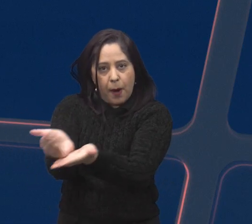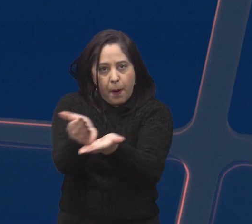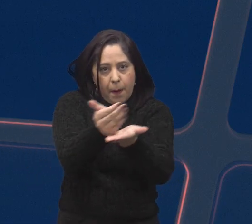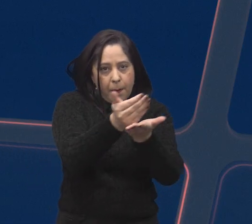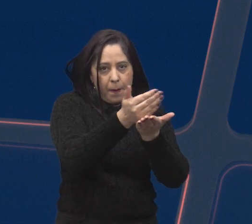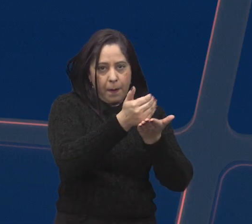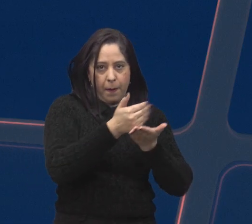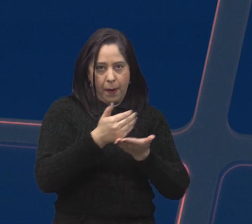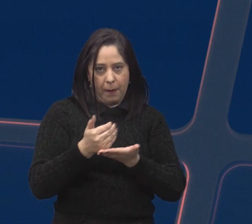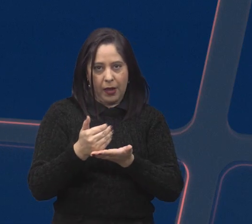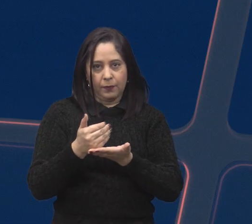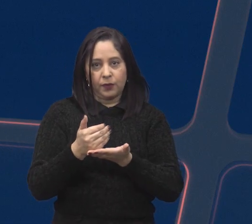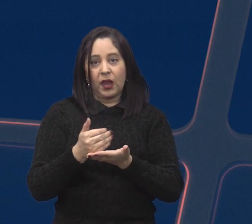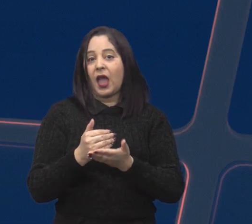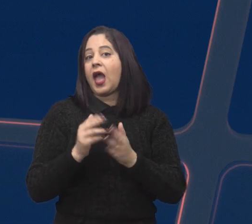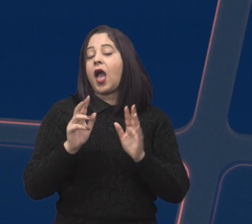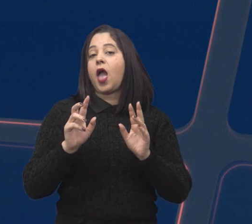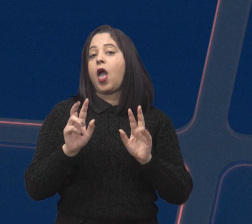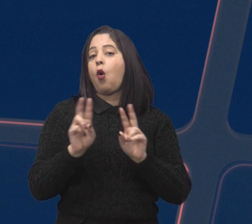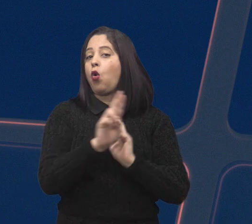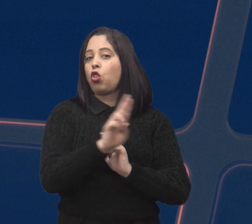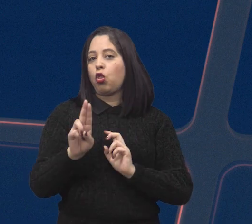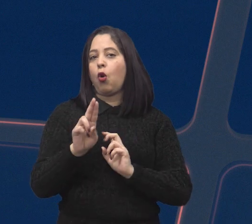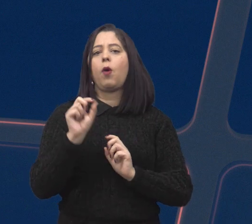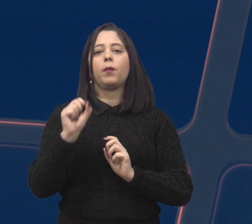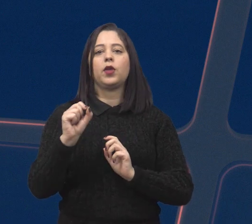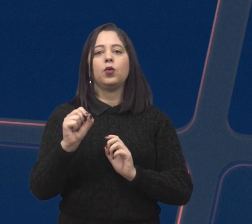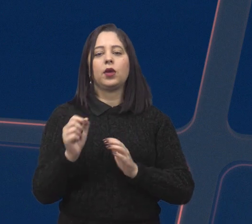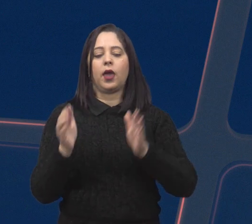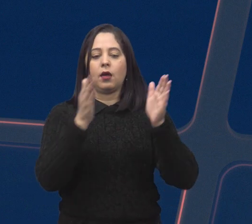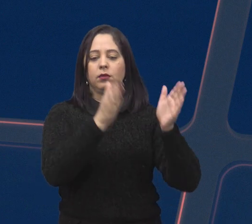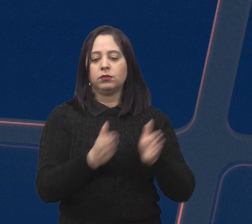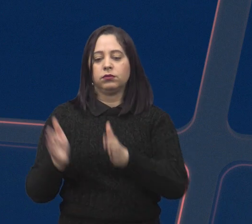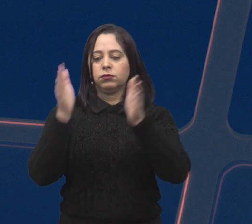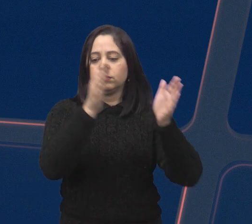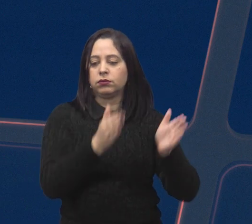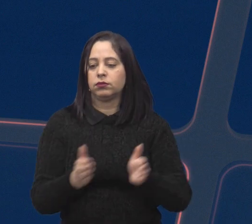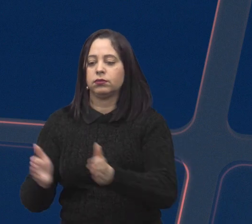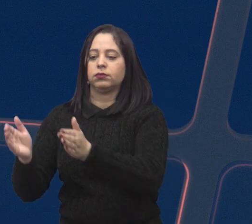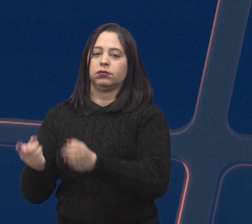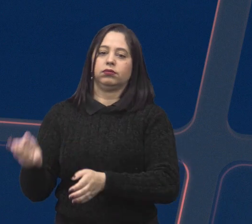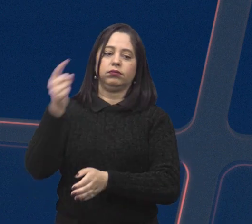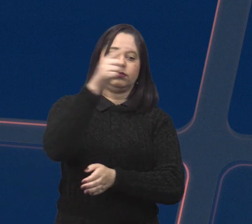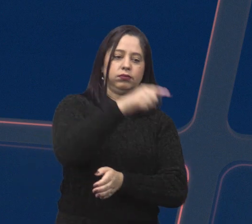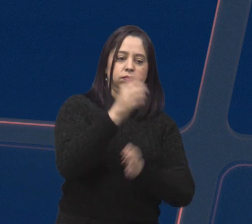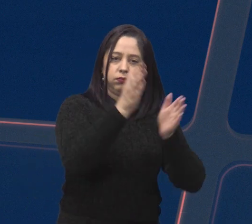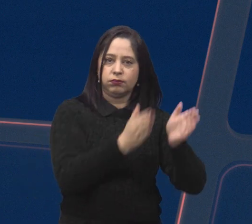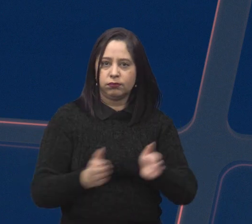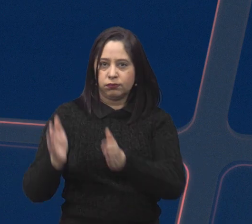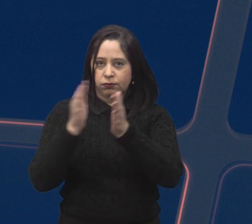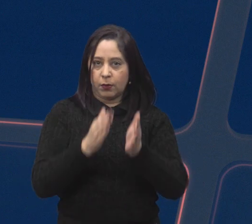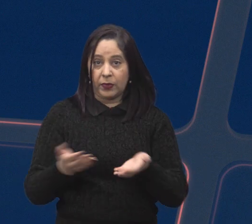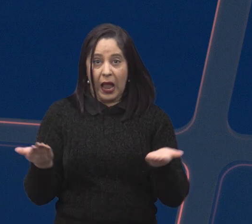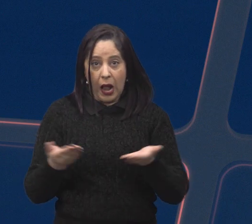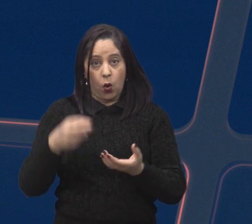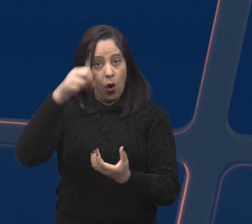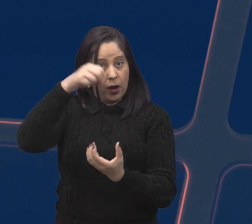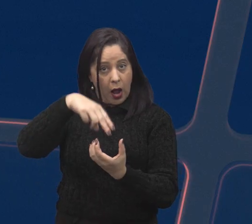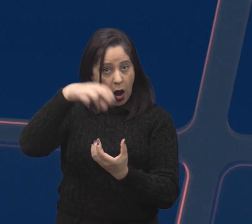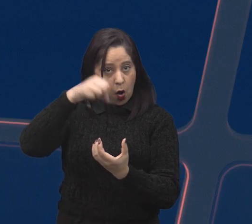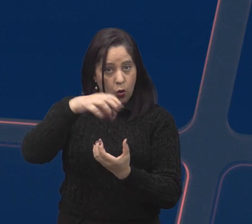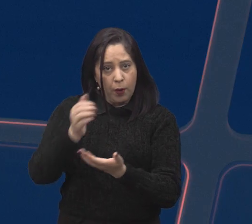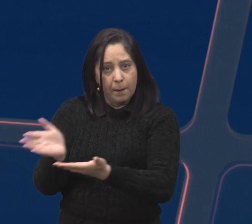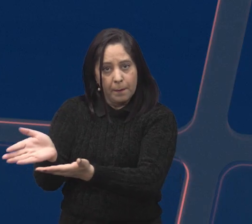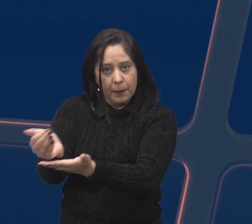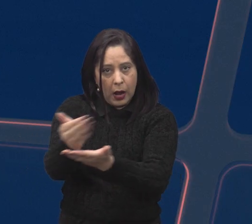equipamentos eletrônicos. É a chamada logística reversa. Atualmente a Urban faz todo esse